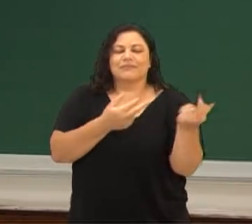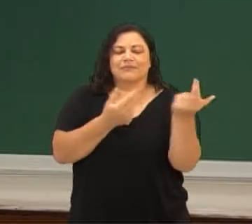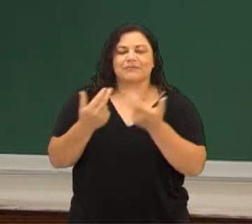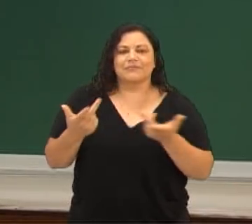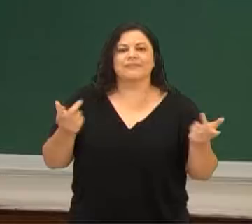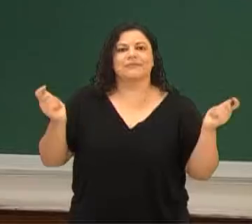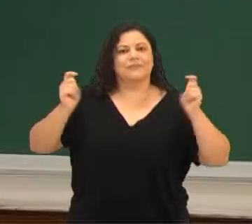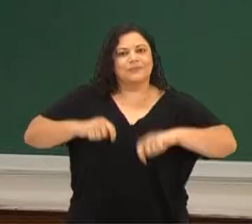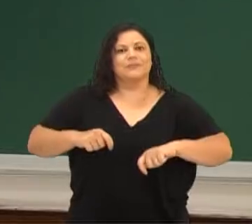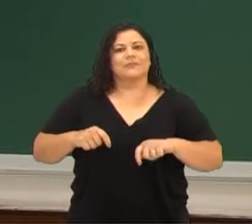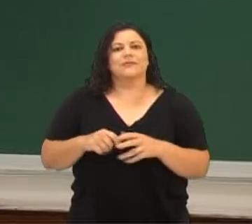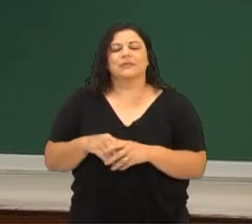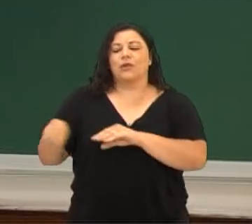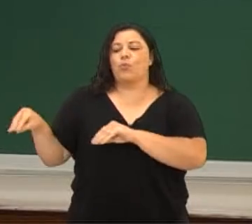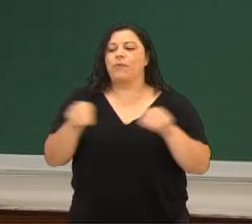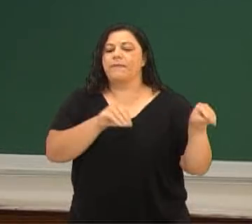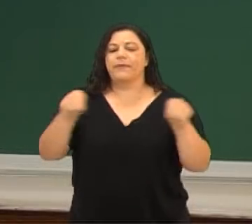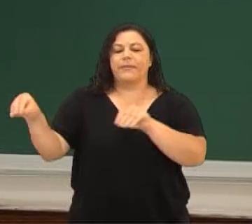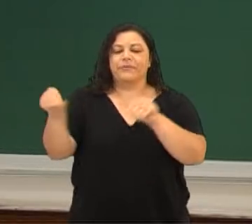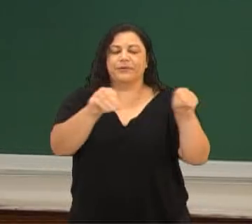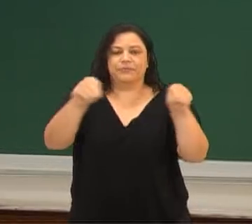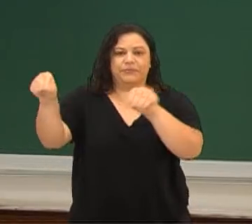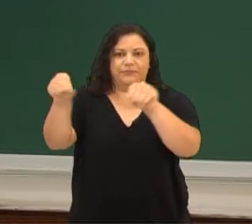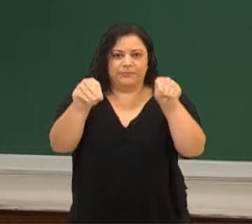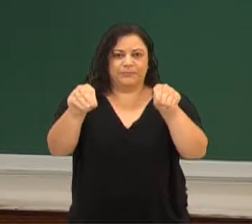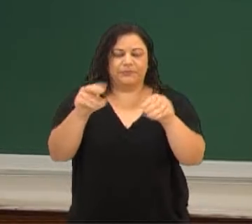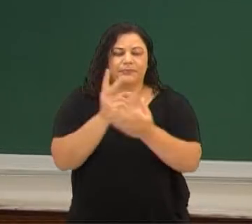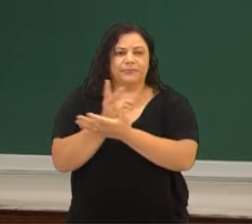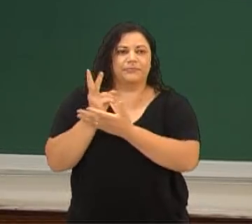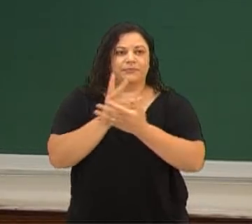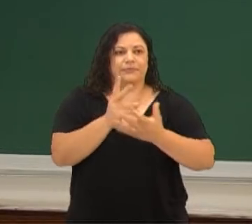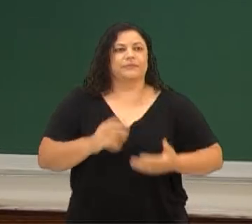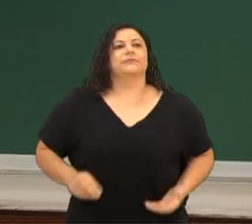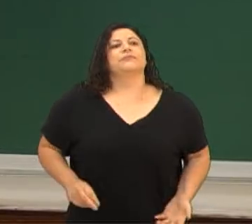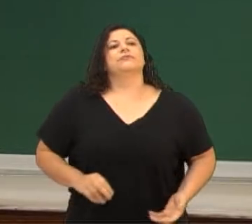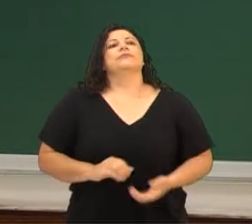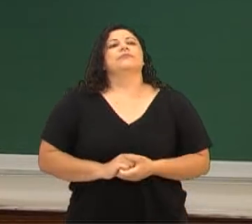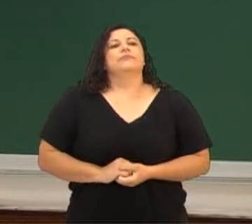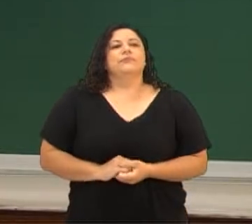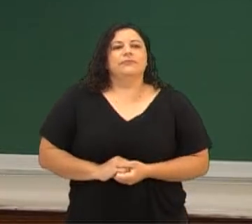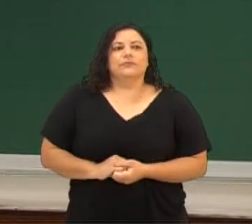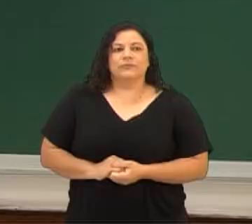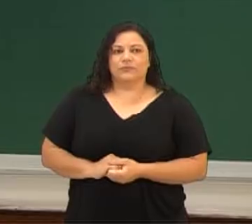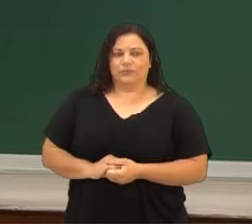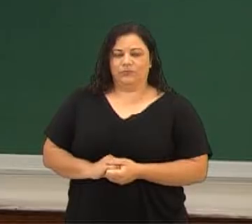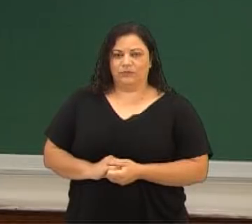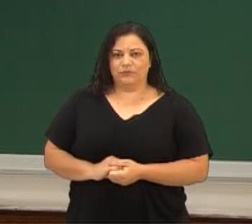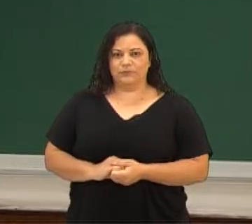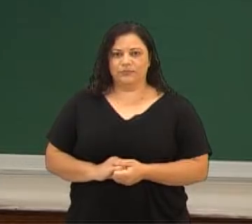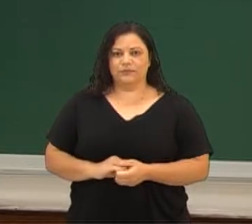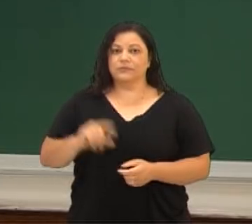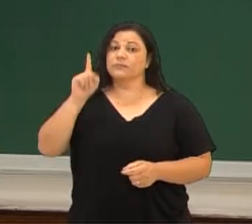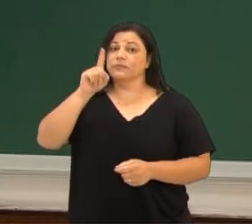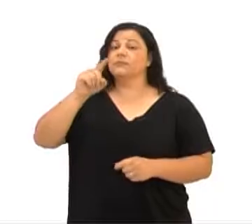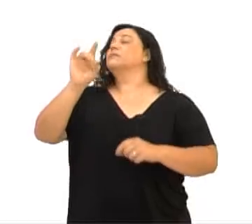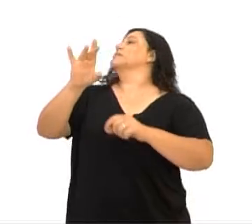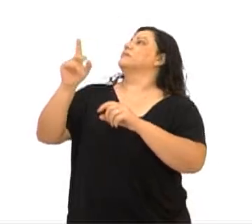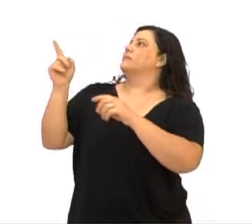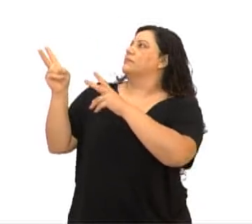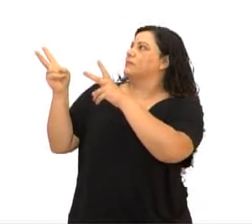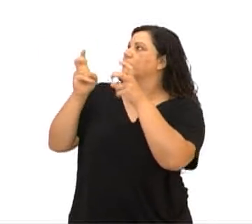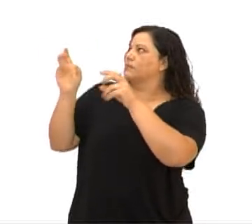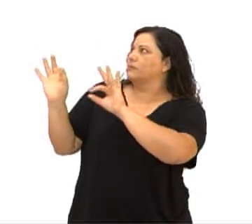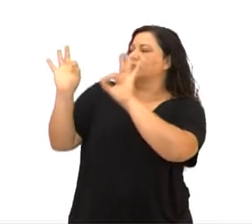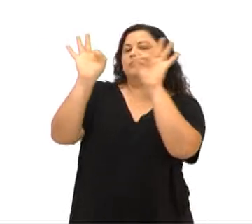nessa categoria de nômades, né? Mudando sempre de espaço. Aqui, só para a gente ter uma ideia, é